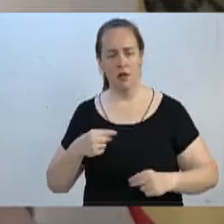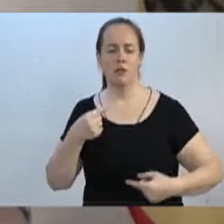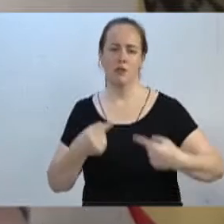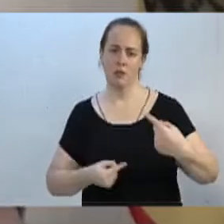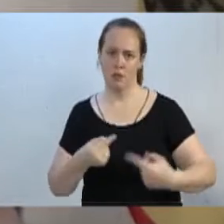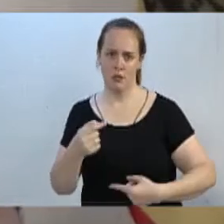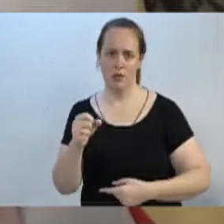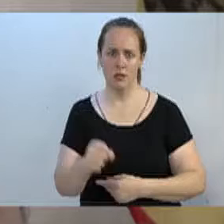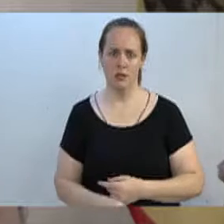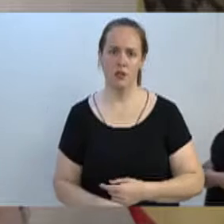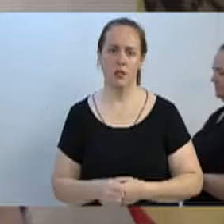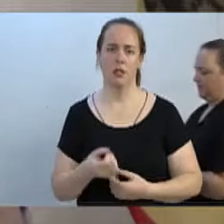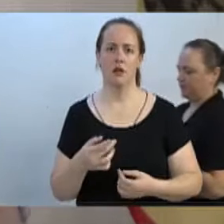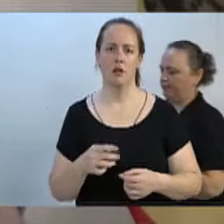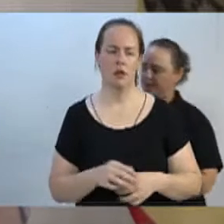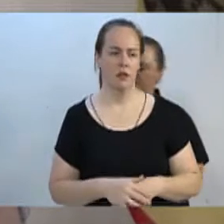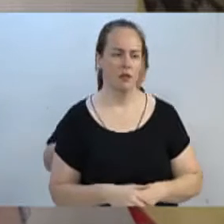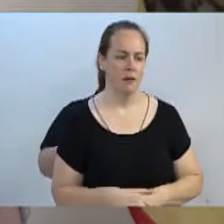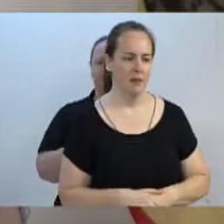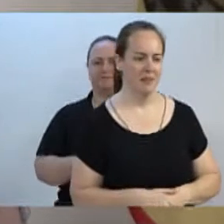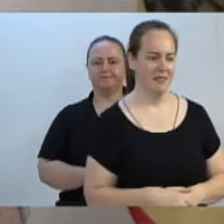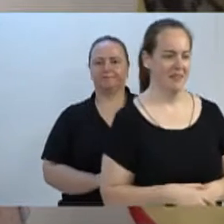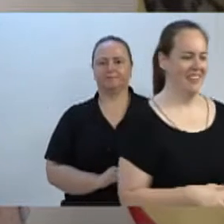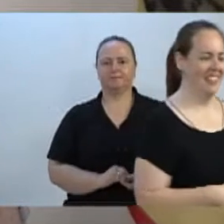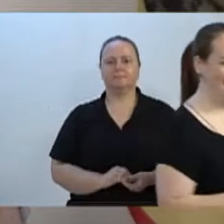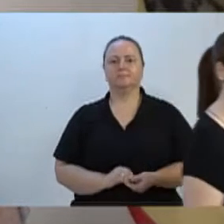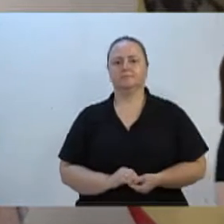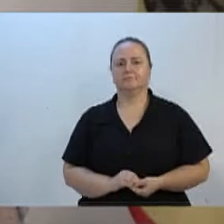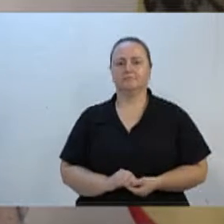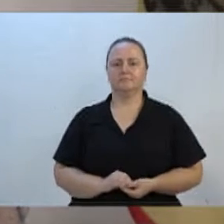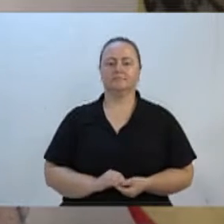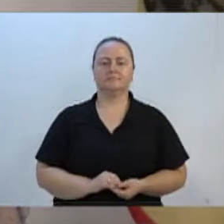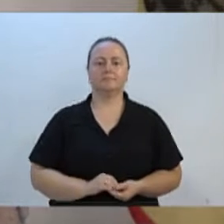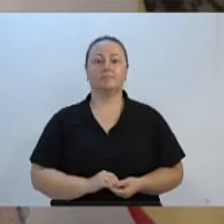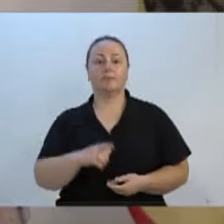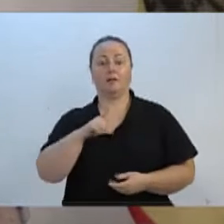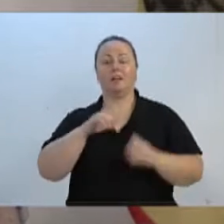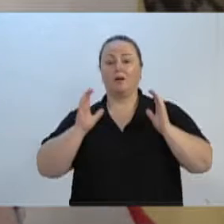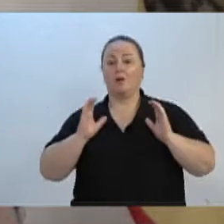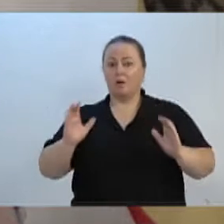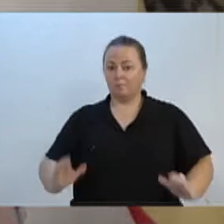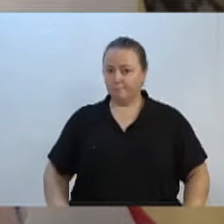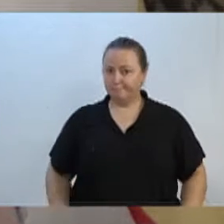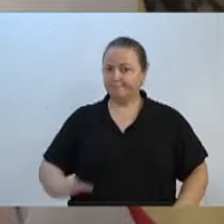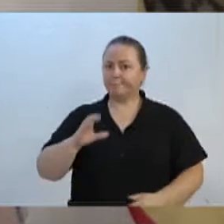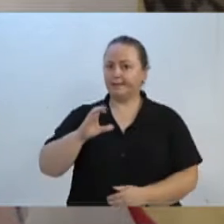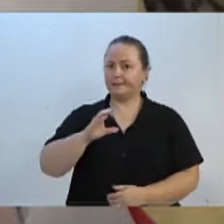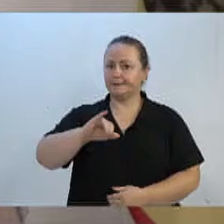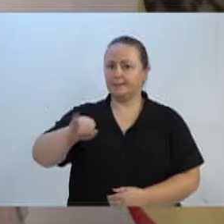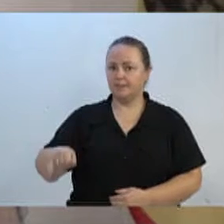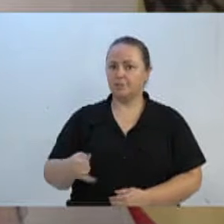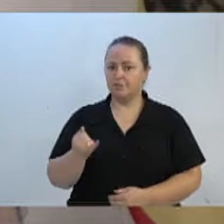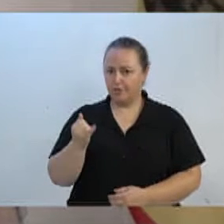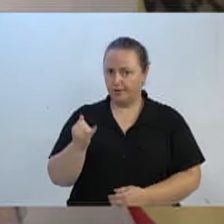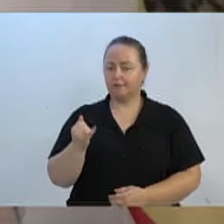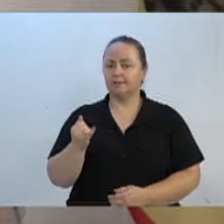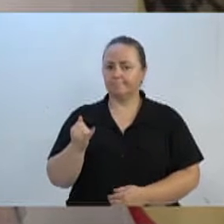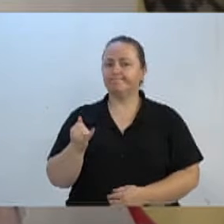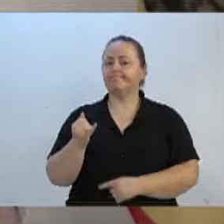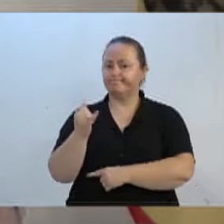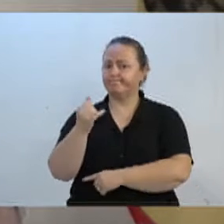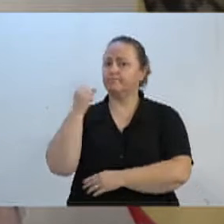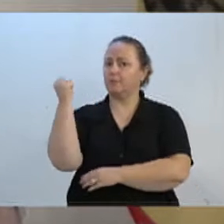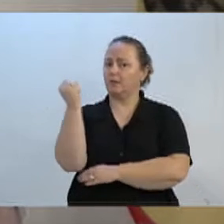discutidos. E eu tenho dito que o comportamento da CCJ é grave,